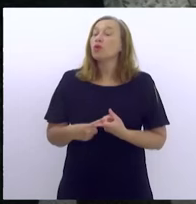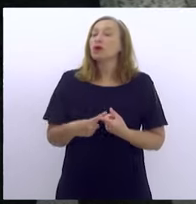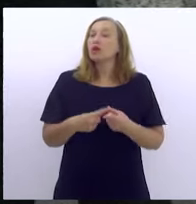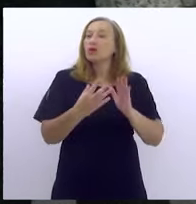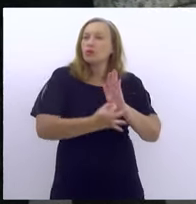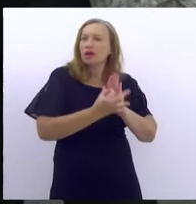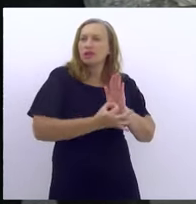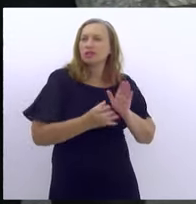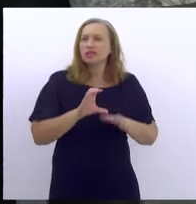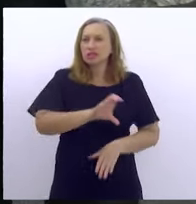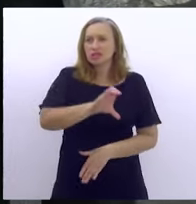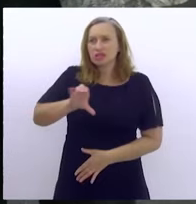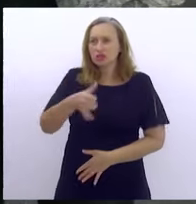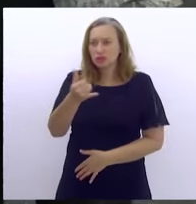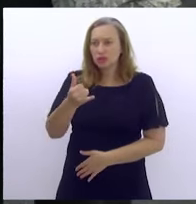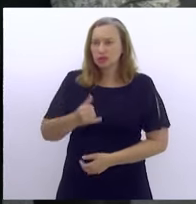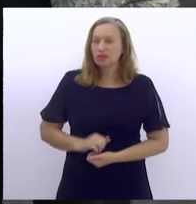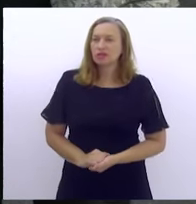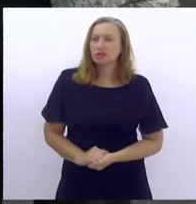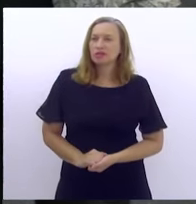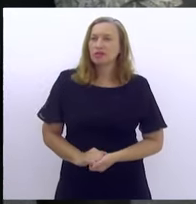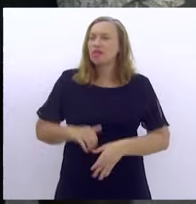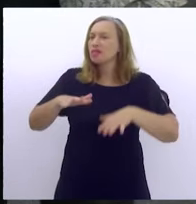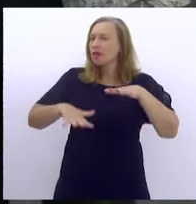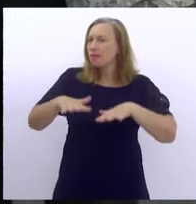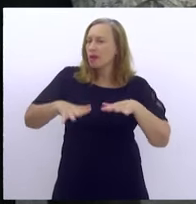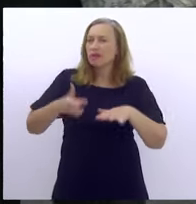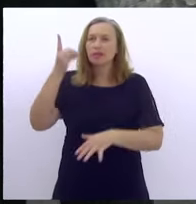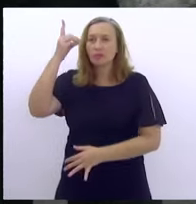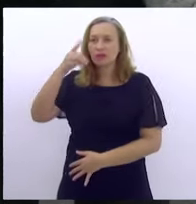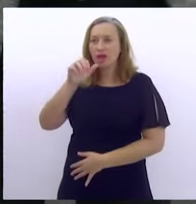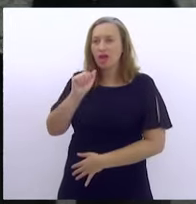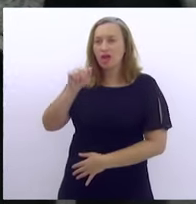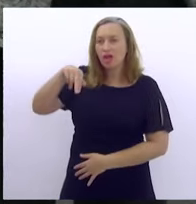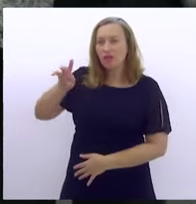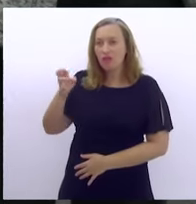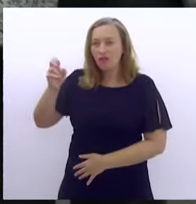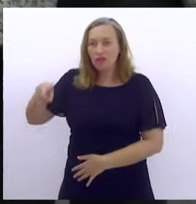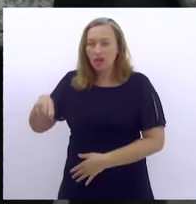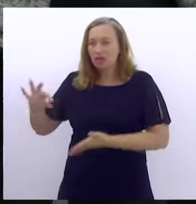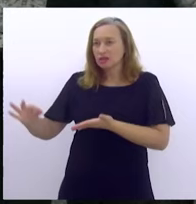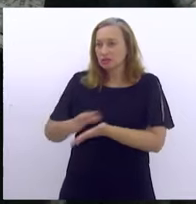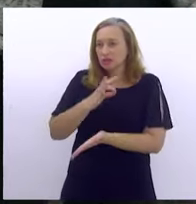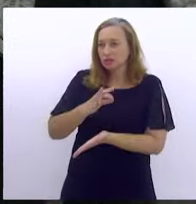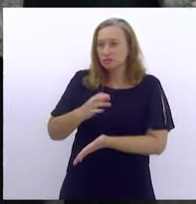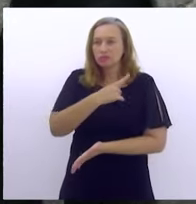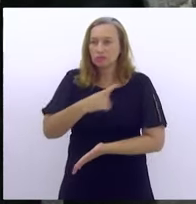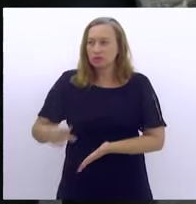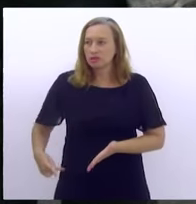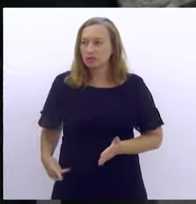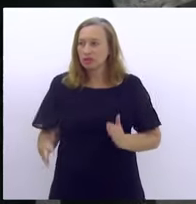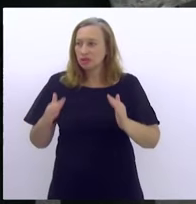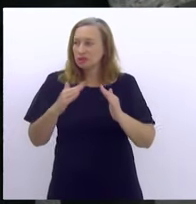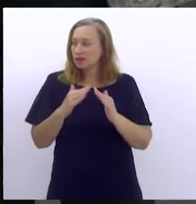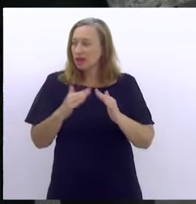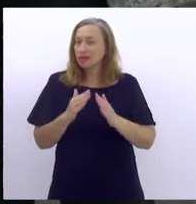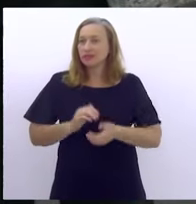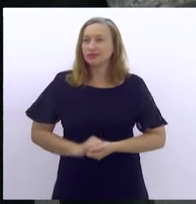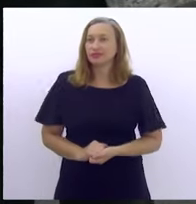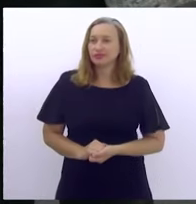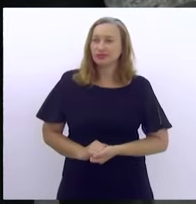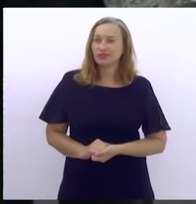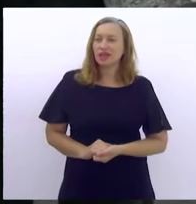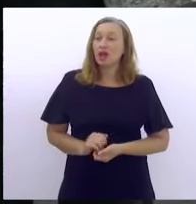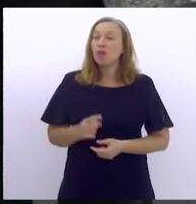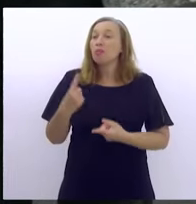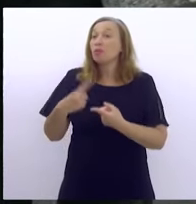da CCJ depende, deputado André Corrêa, da assinatura do presidente da Casa, porque